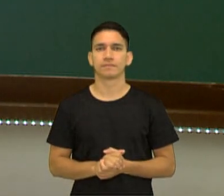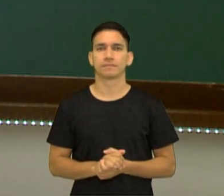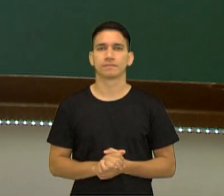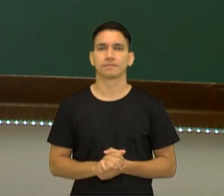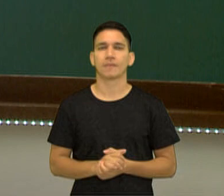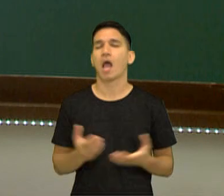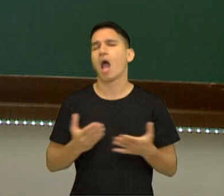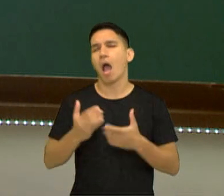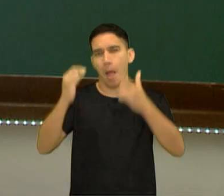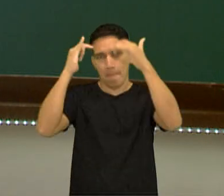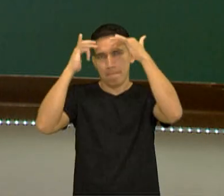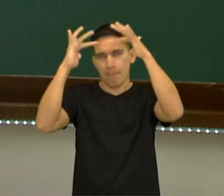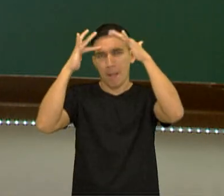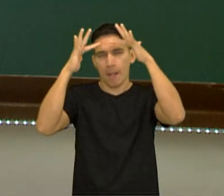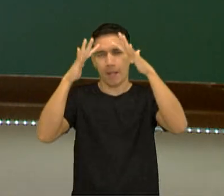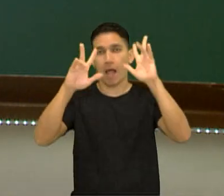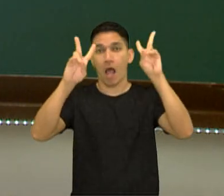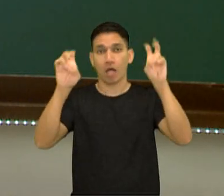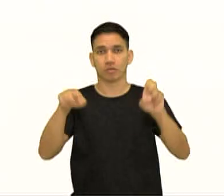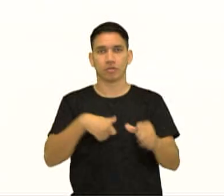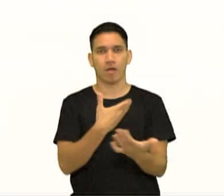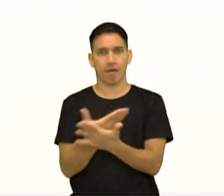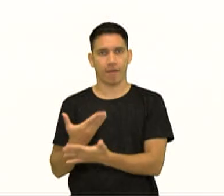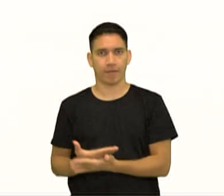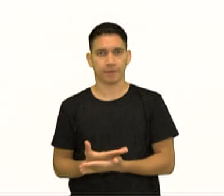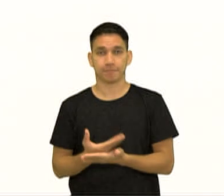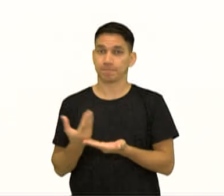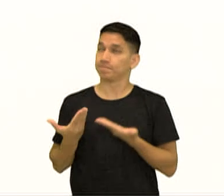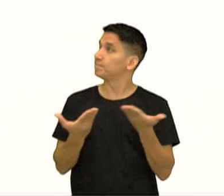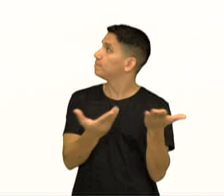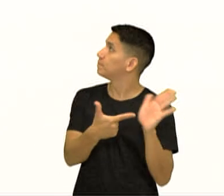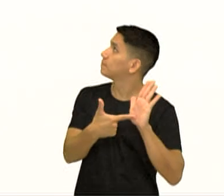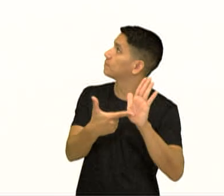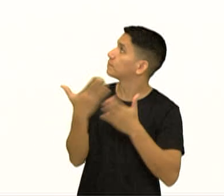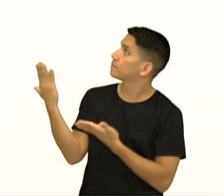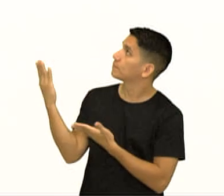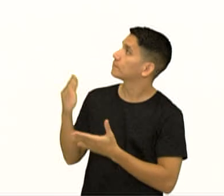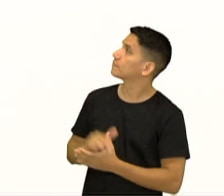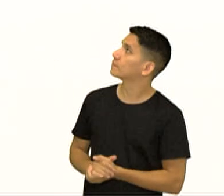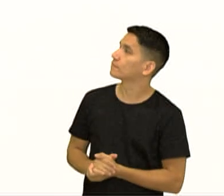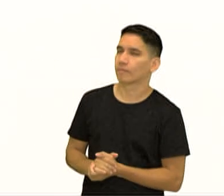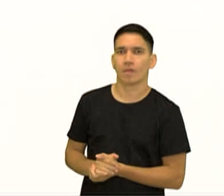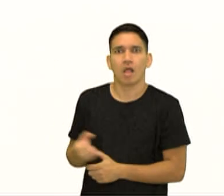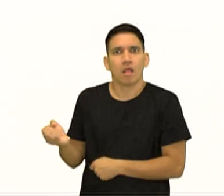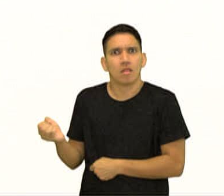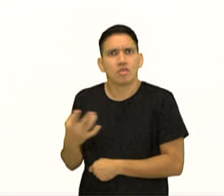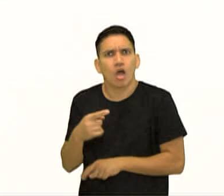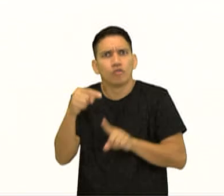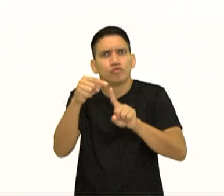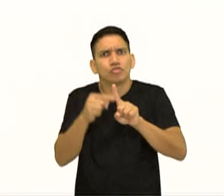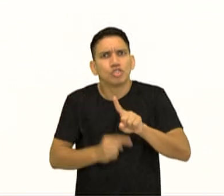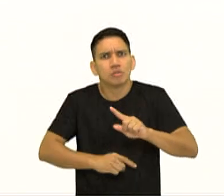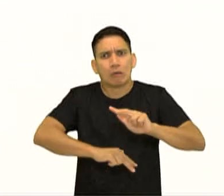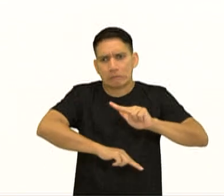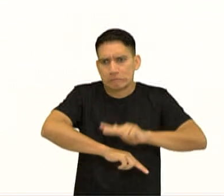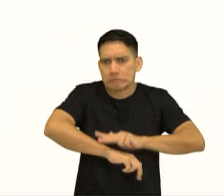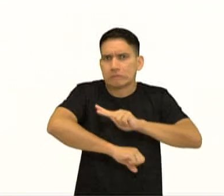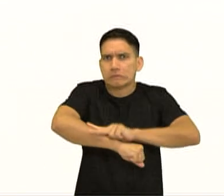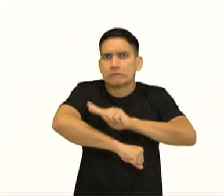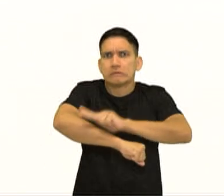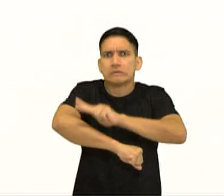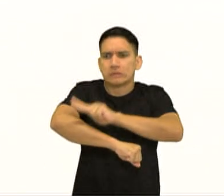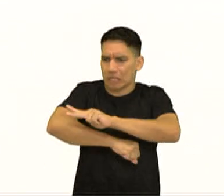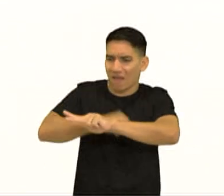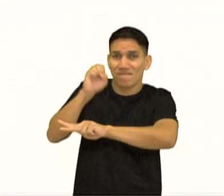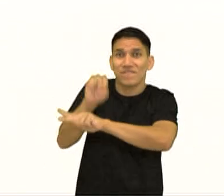Vamos pensar um pouquinho sobre a aula. Trouxe uma reportagem aqui para vocês. Seguinte, nova espécie de sapo venenoso é descoberta no Brasil.